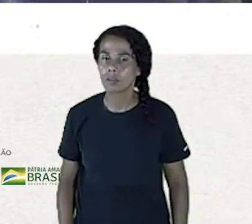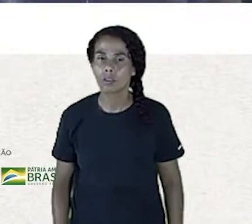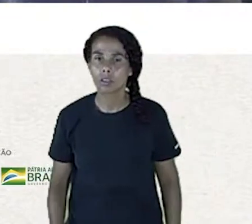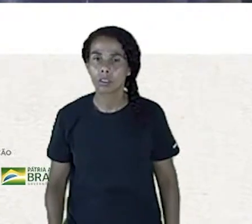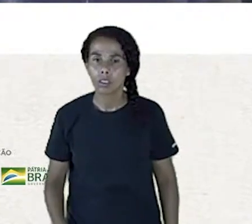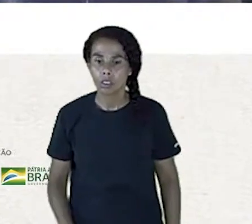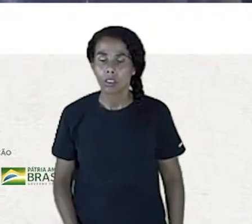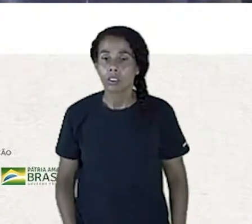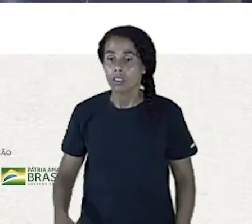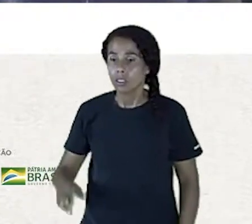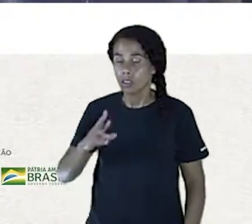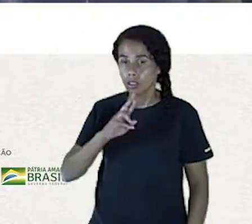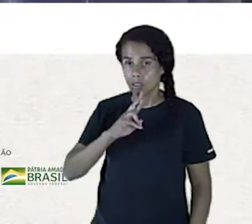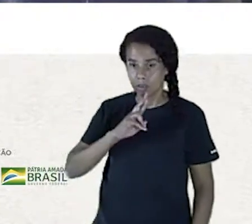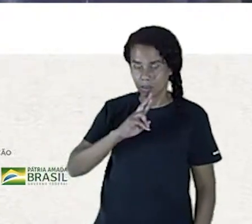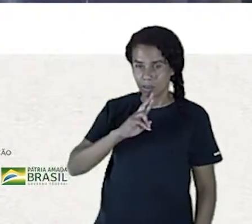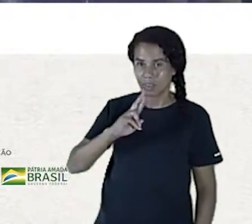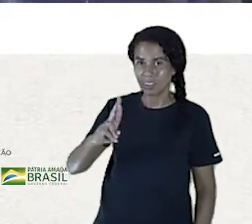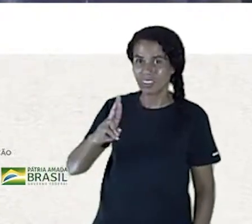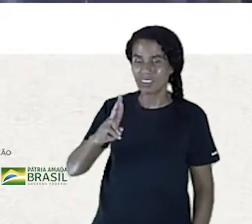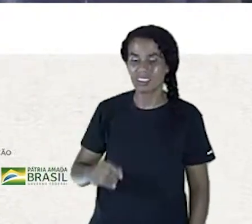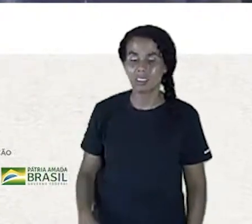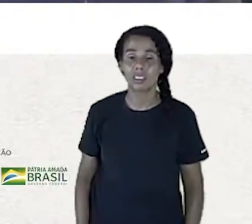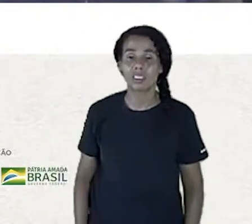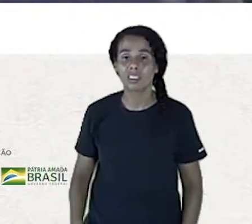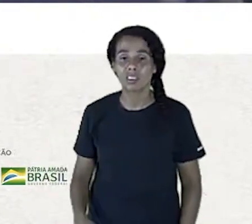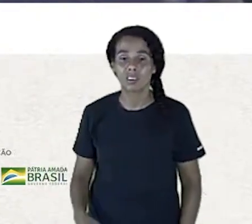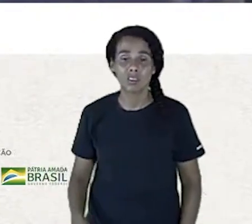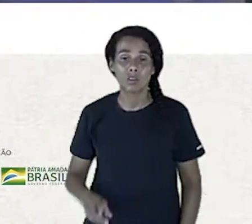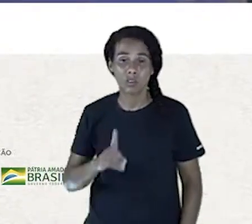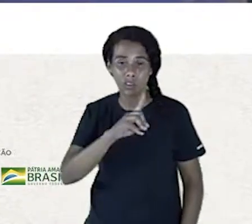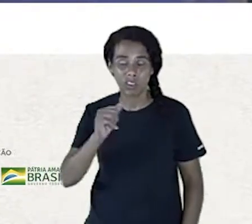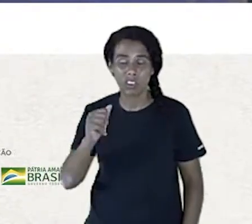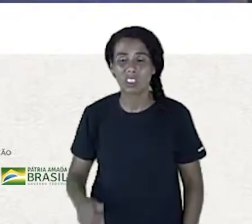para você dizendo: olha, eu não estou bom de conversa, não.